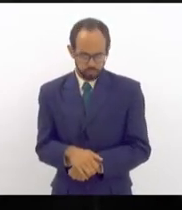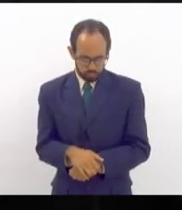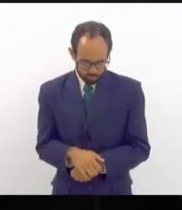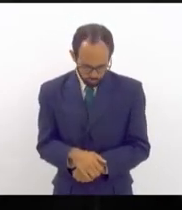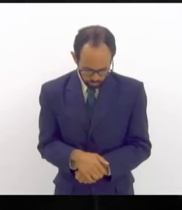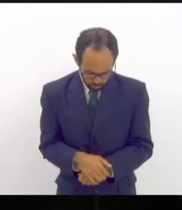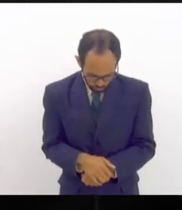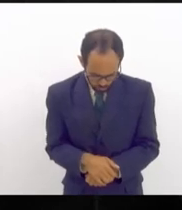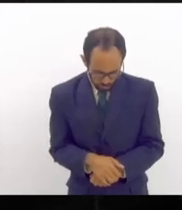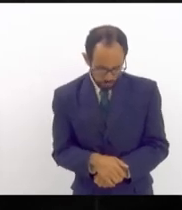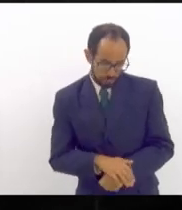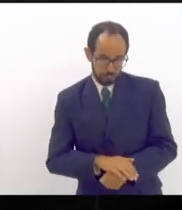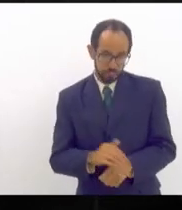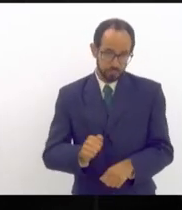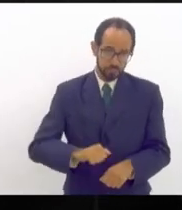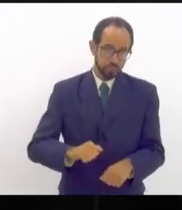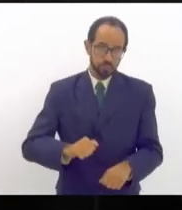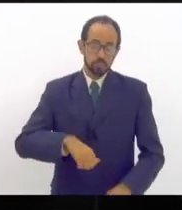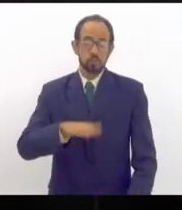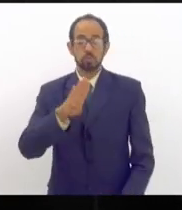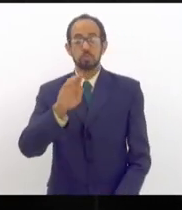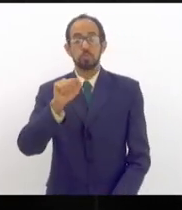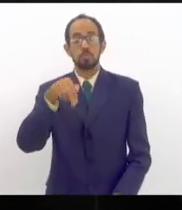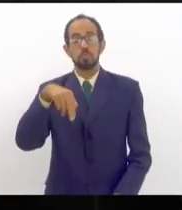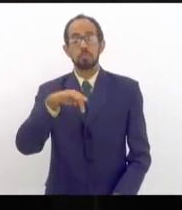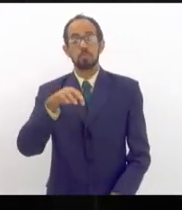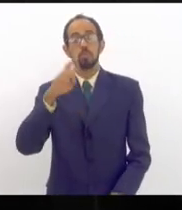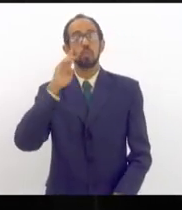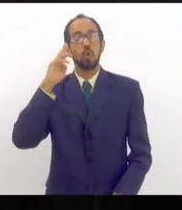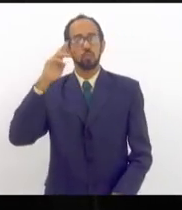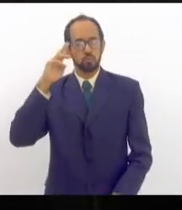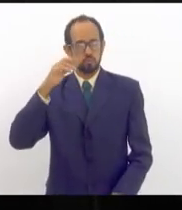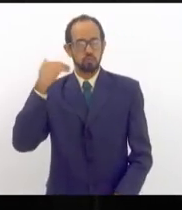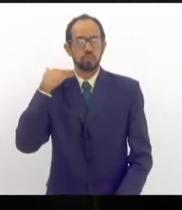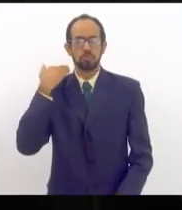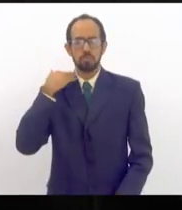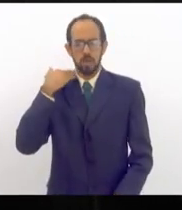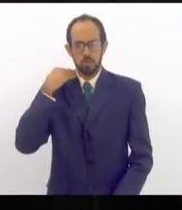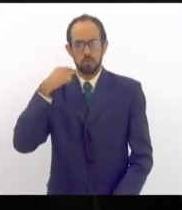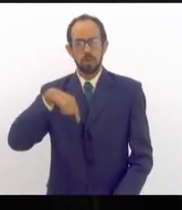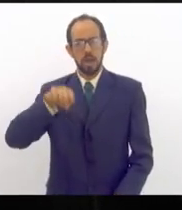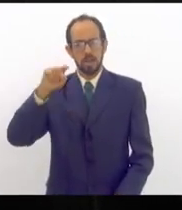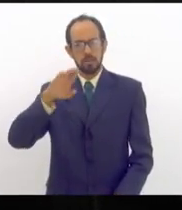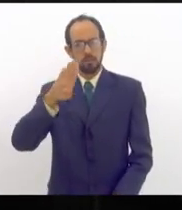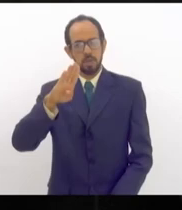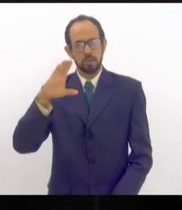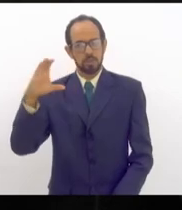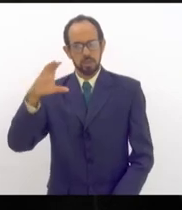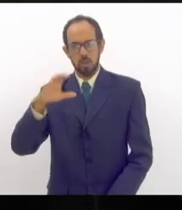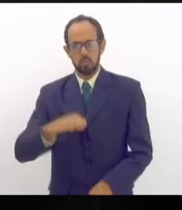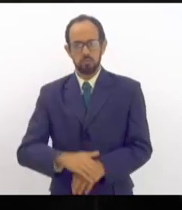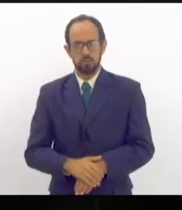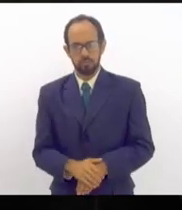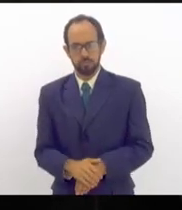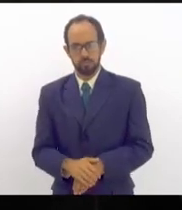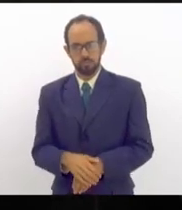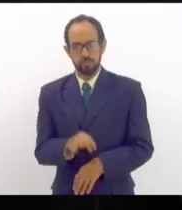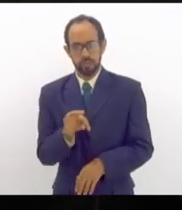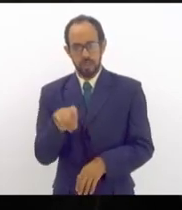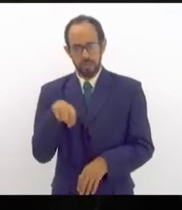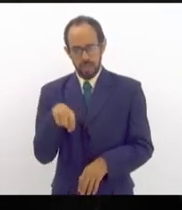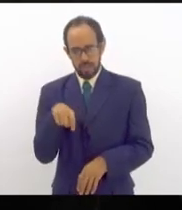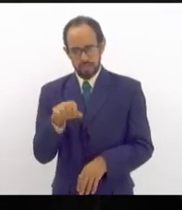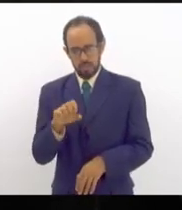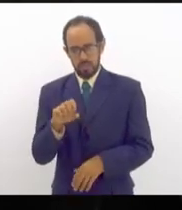representante dos banqueiros internacionais para ir para o Banco Central e a taxa